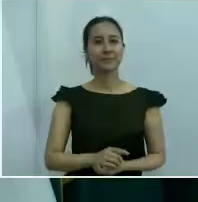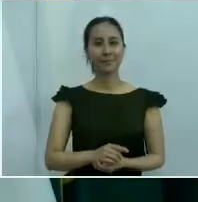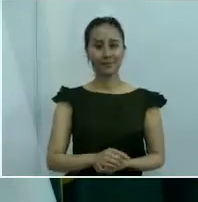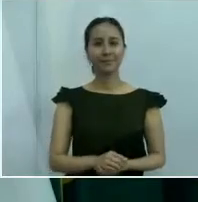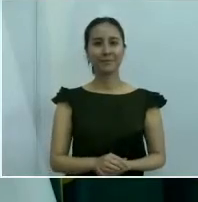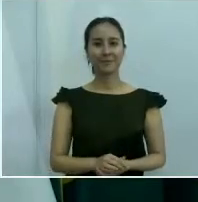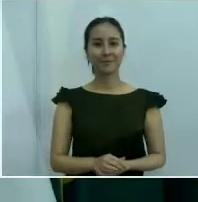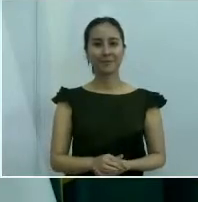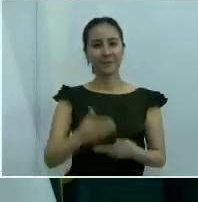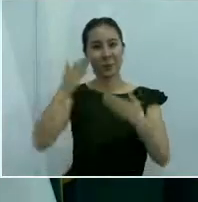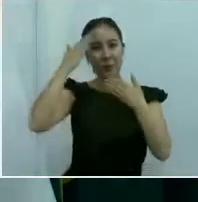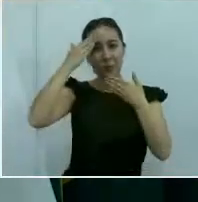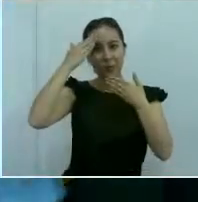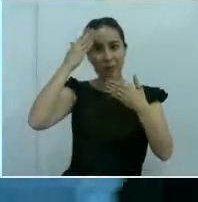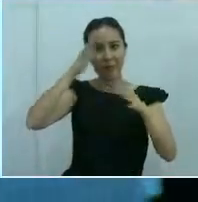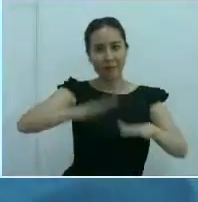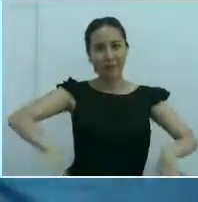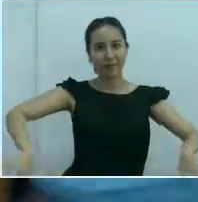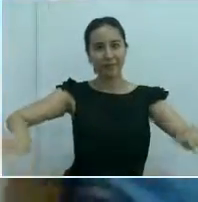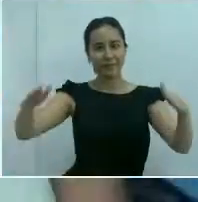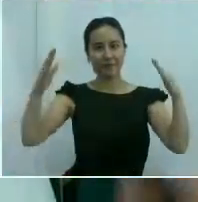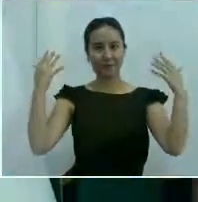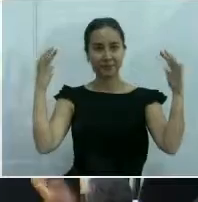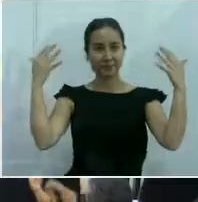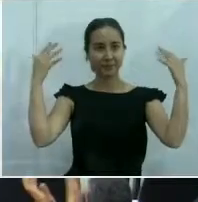quanti muito obrigado gente